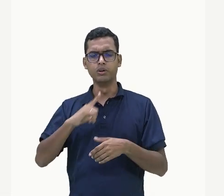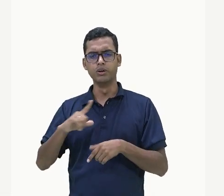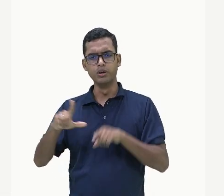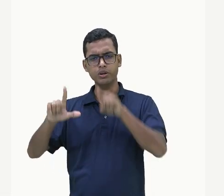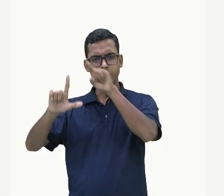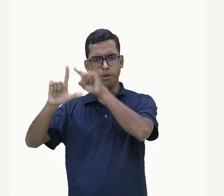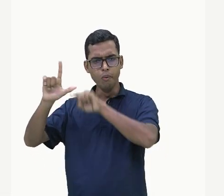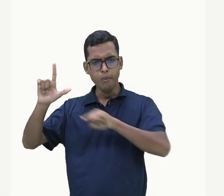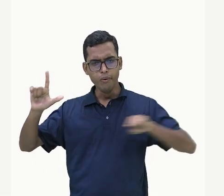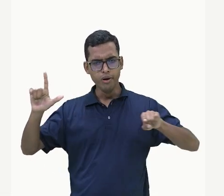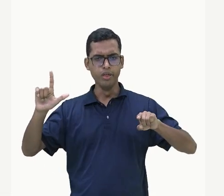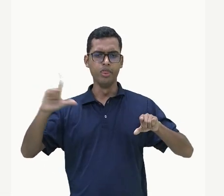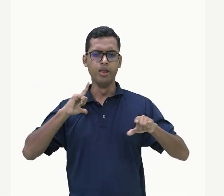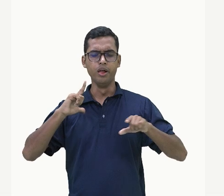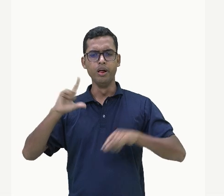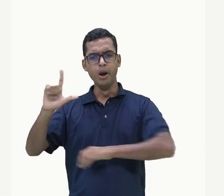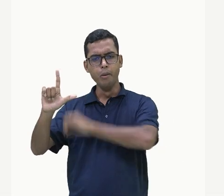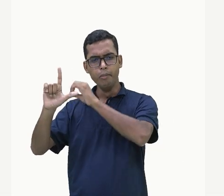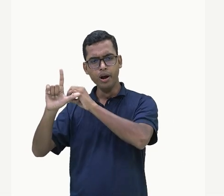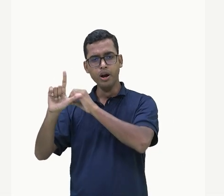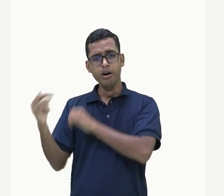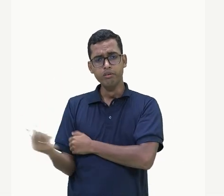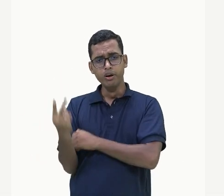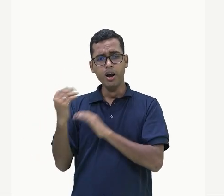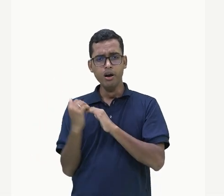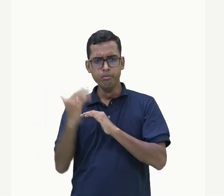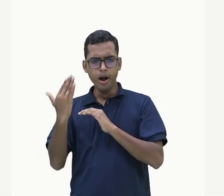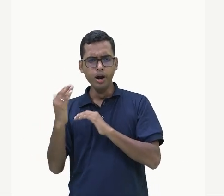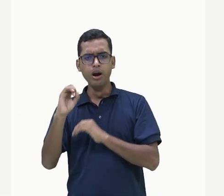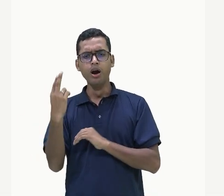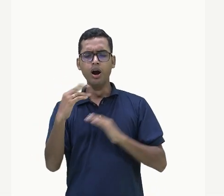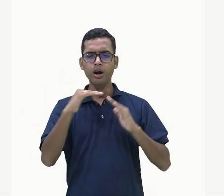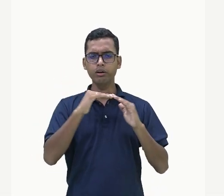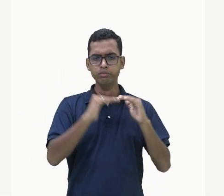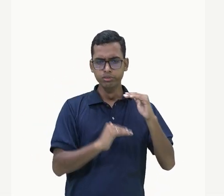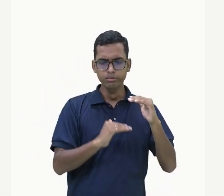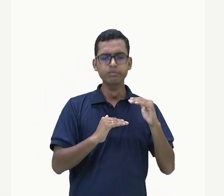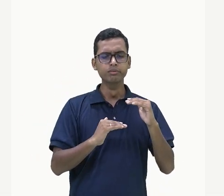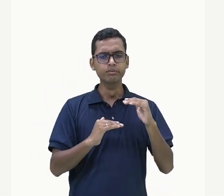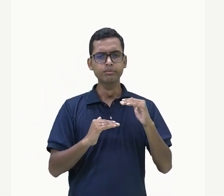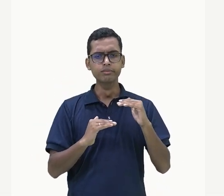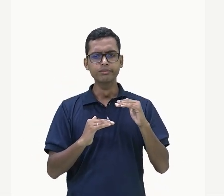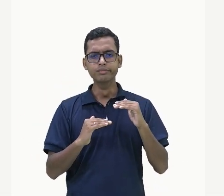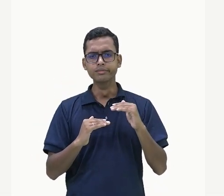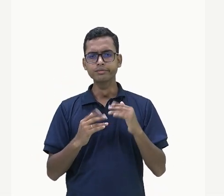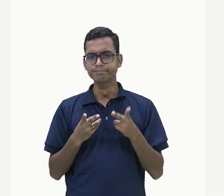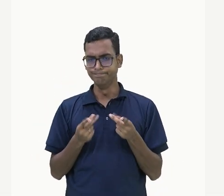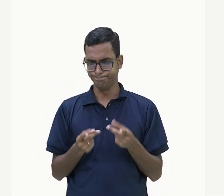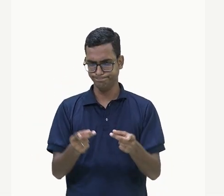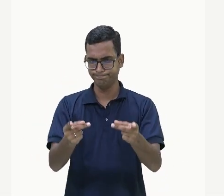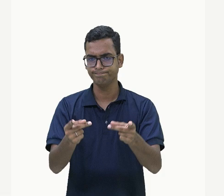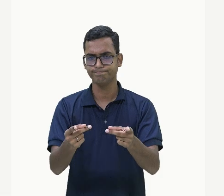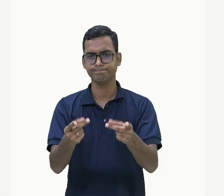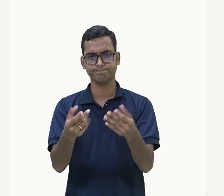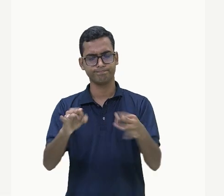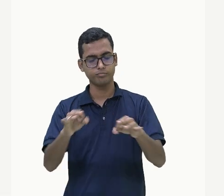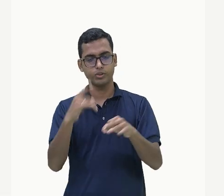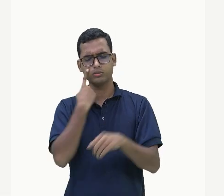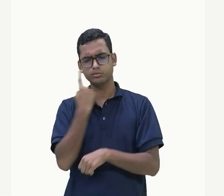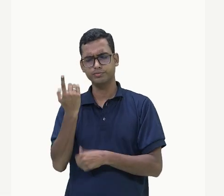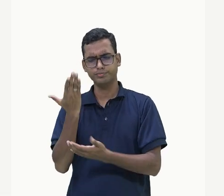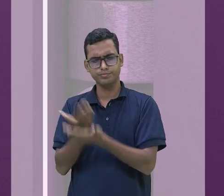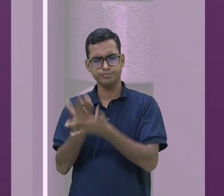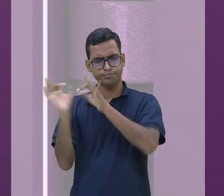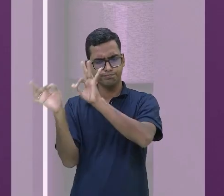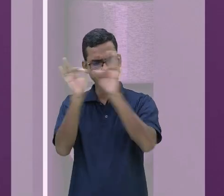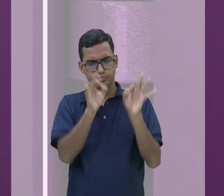o valor da função cresce ou decresce ilimitadamente, que foi o que a gente observou nos gráficos,